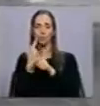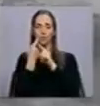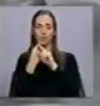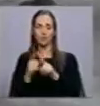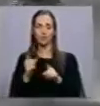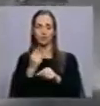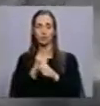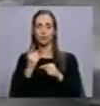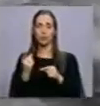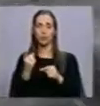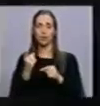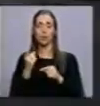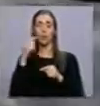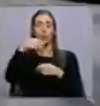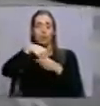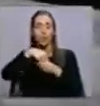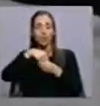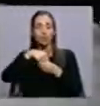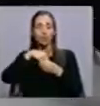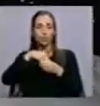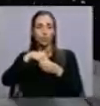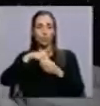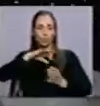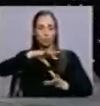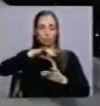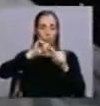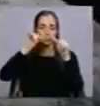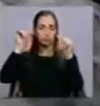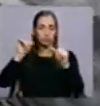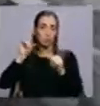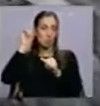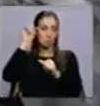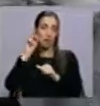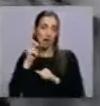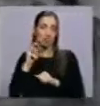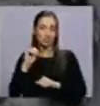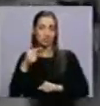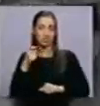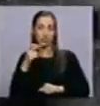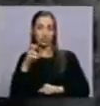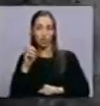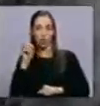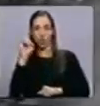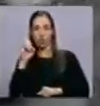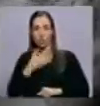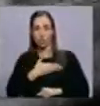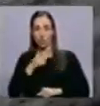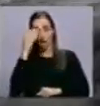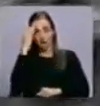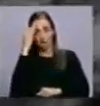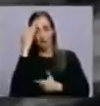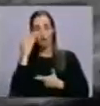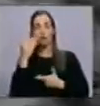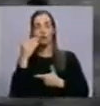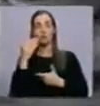um corpo do sistema solar, um asteroide, em princípio, que, ao longo da sua constituição, conseguiu